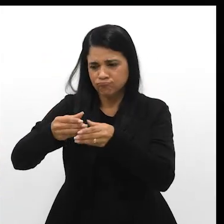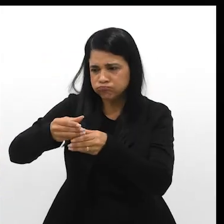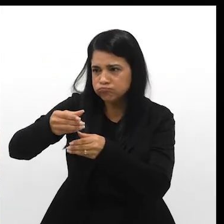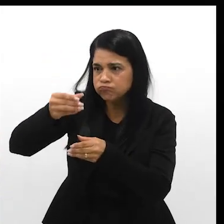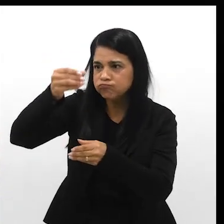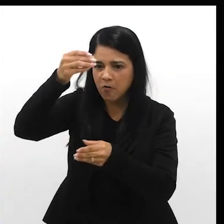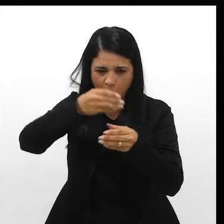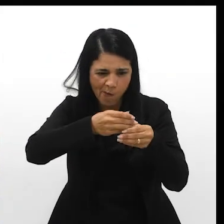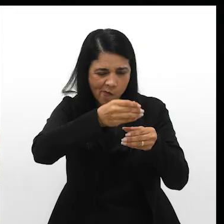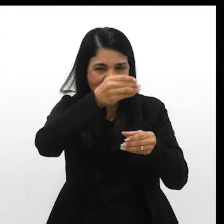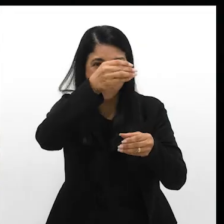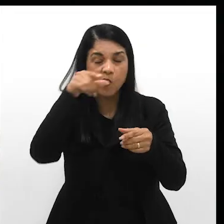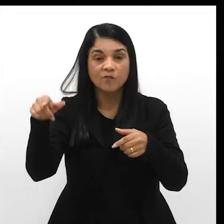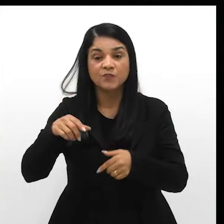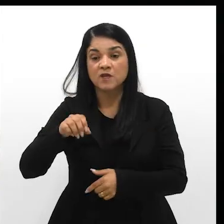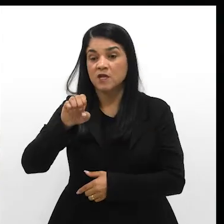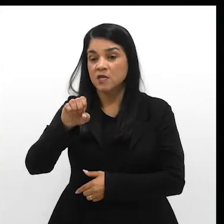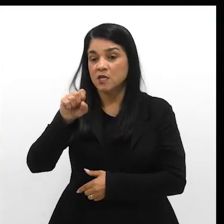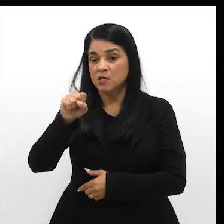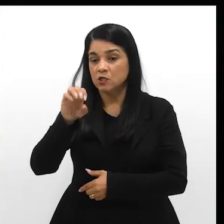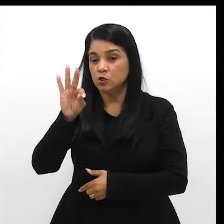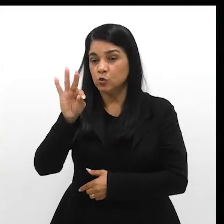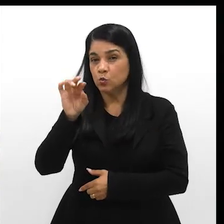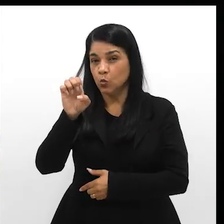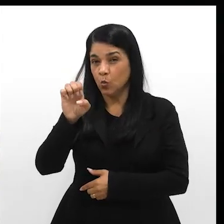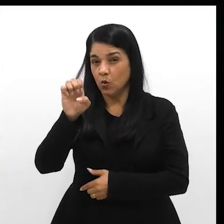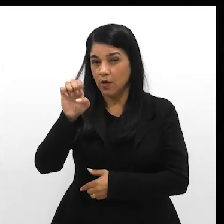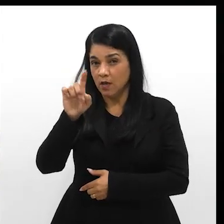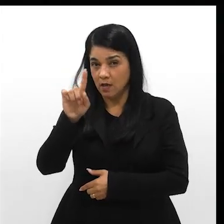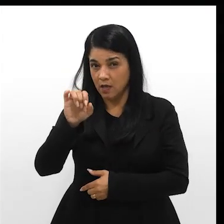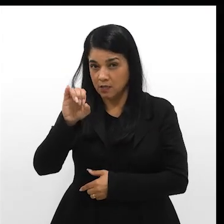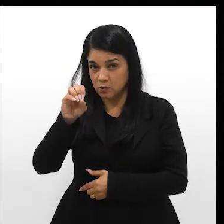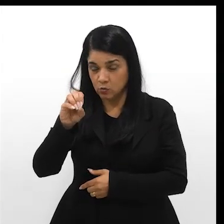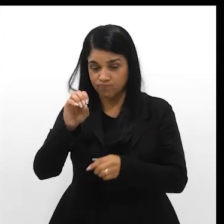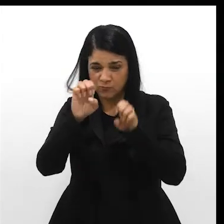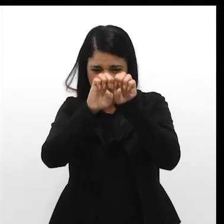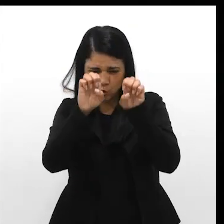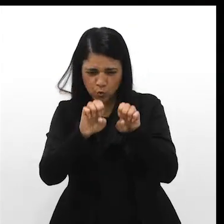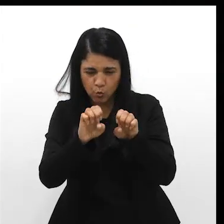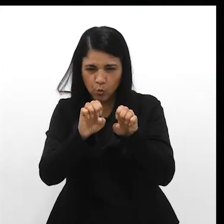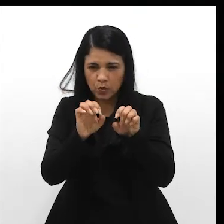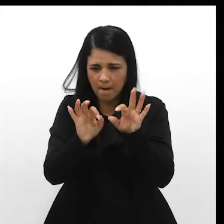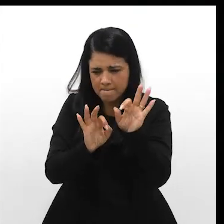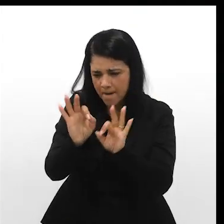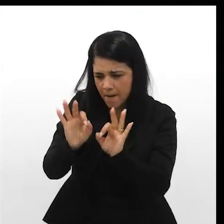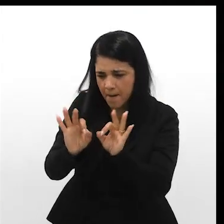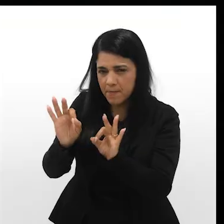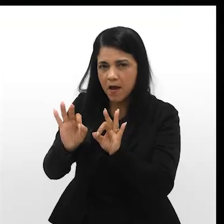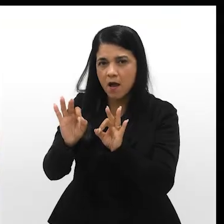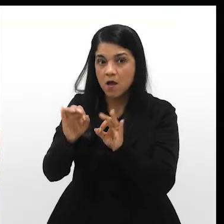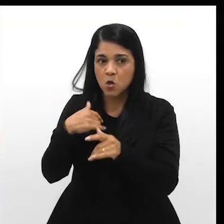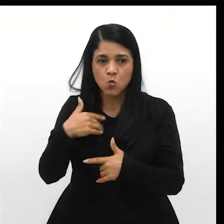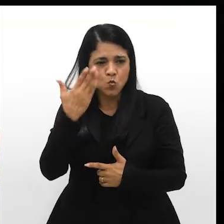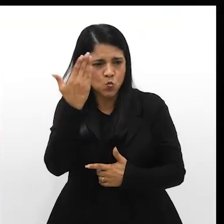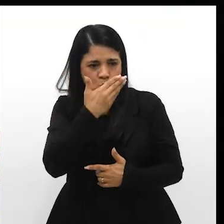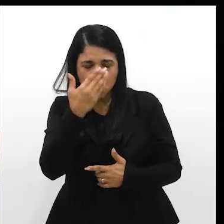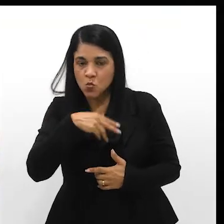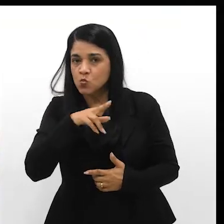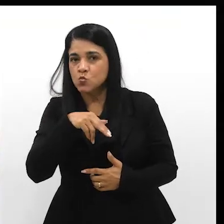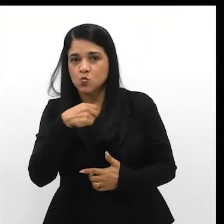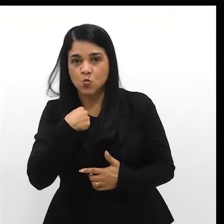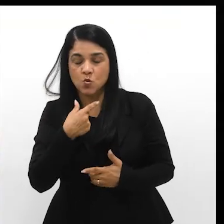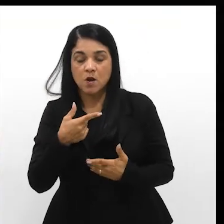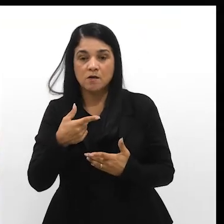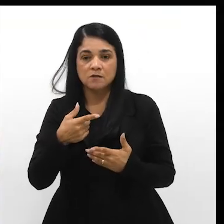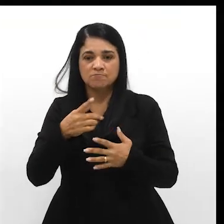E aí o Stoessel montou uma estrutura, eu nunca tinha visto, porque eu estava novo no